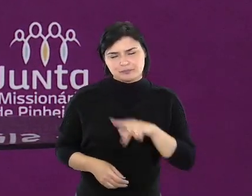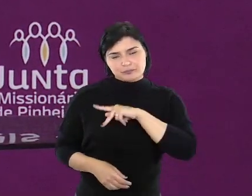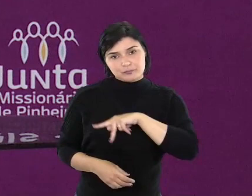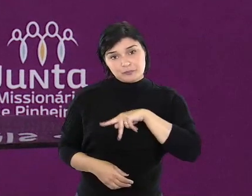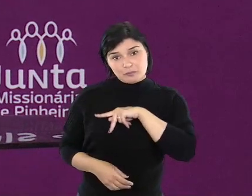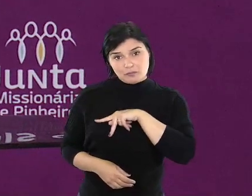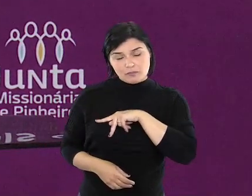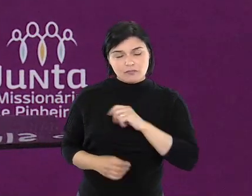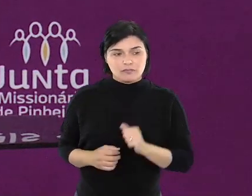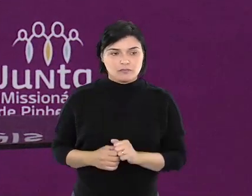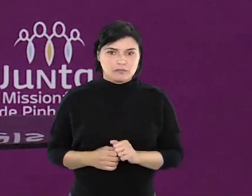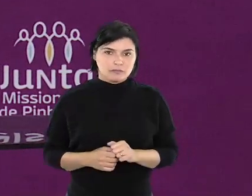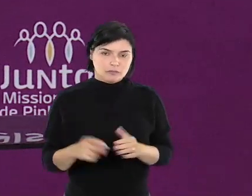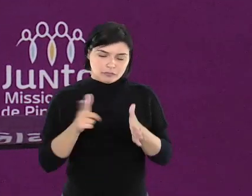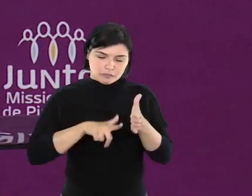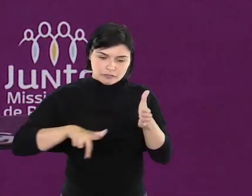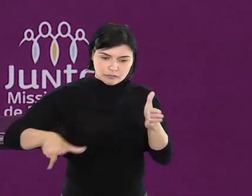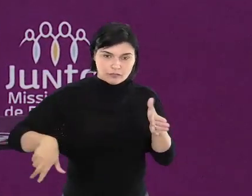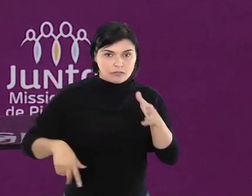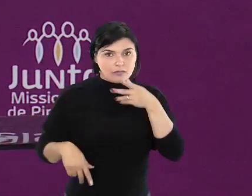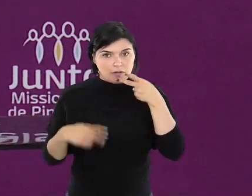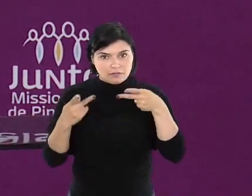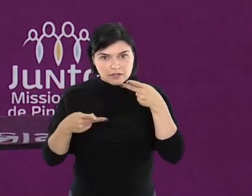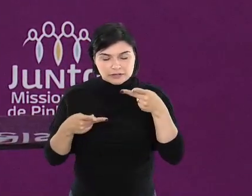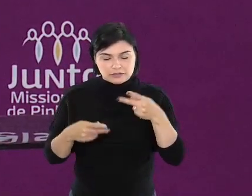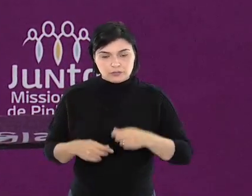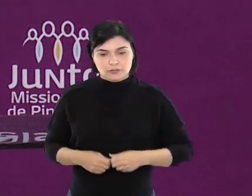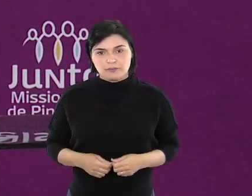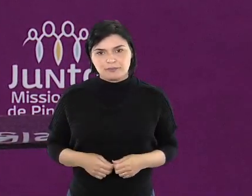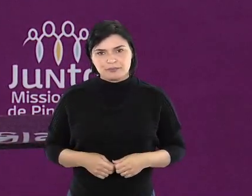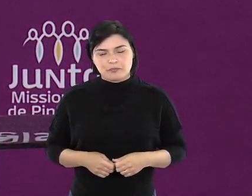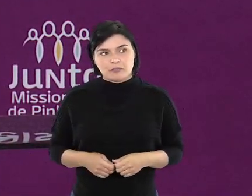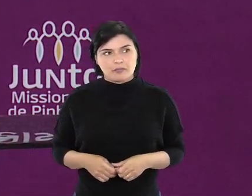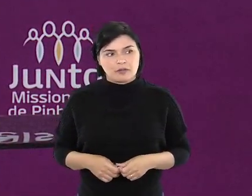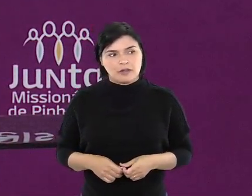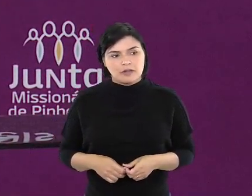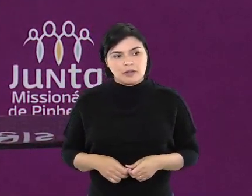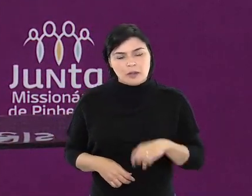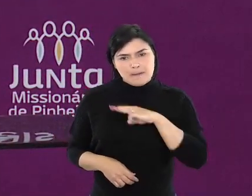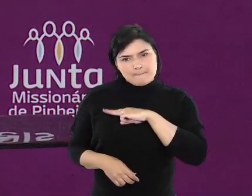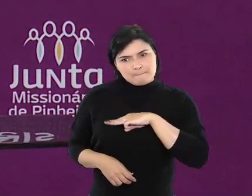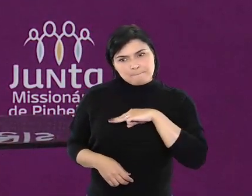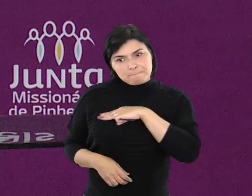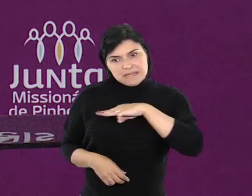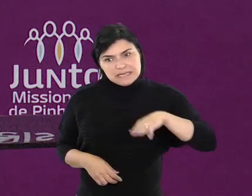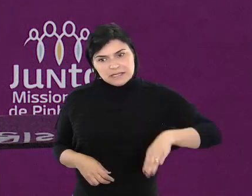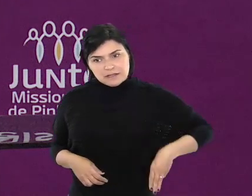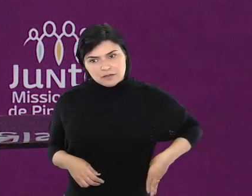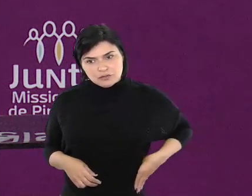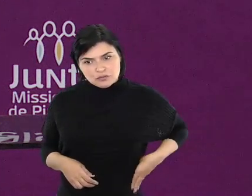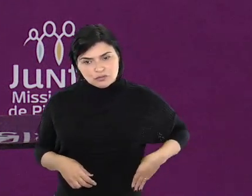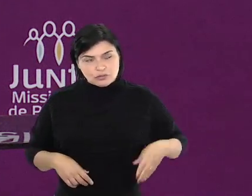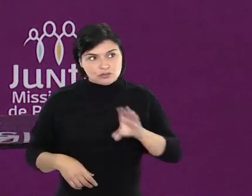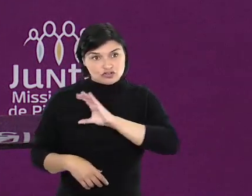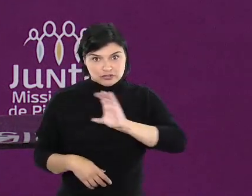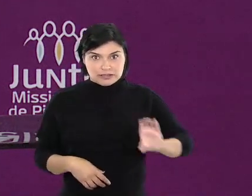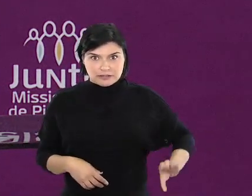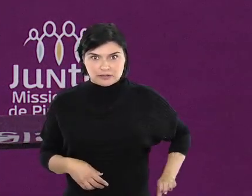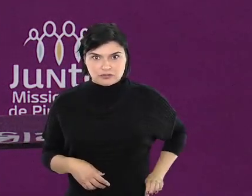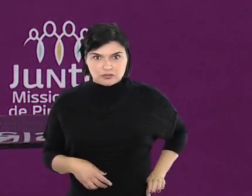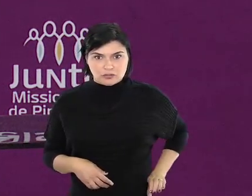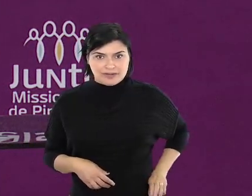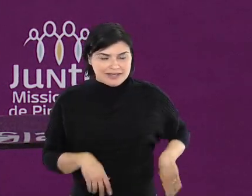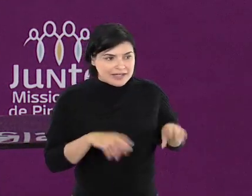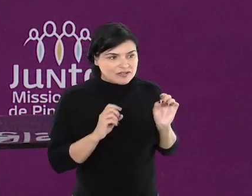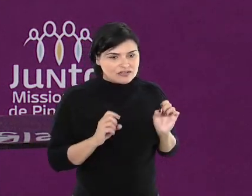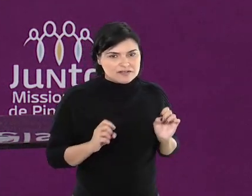ministros mas ele diz ministros de Cristo e despenseiros dos mistérios de Deus